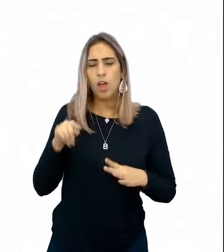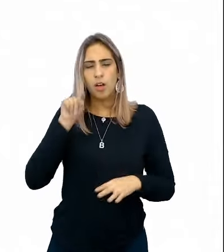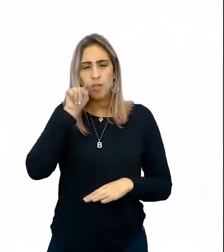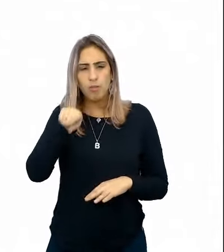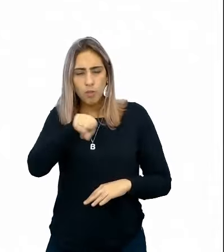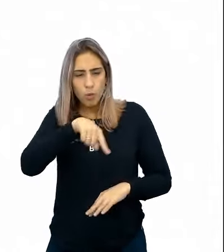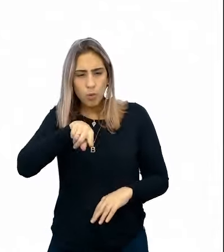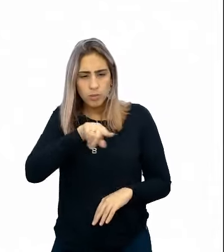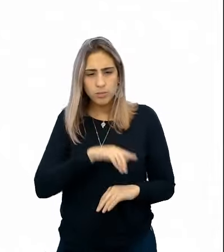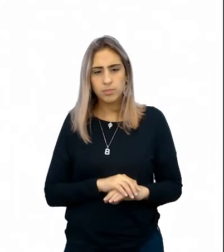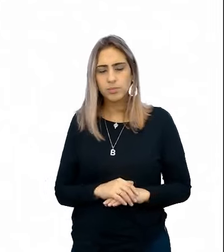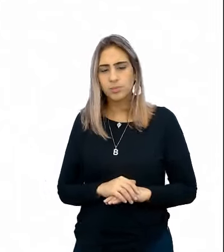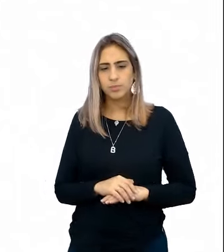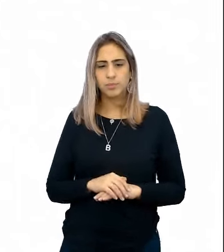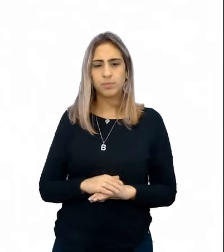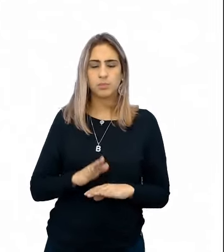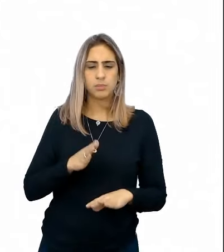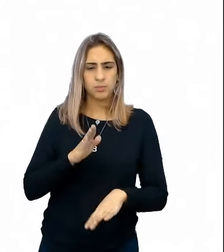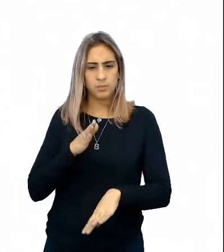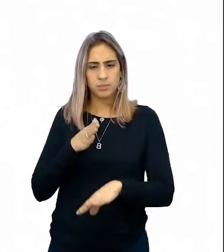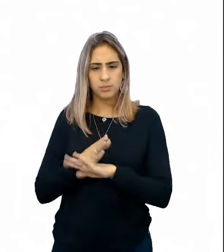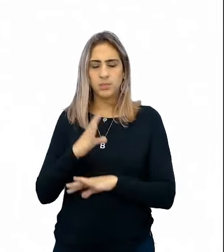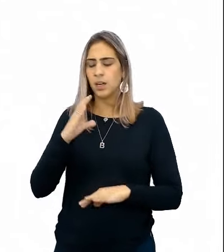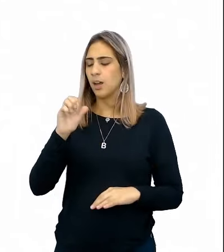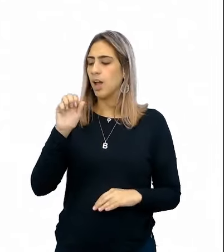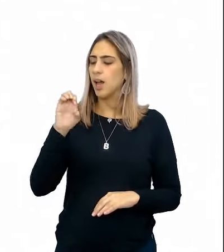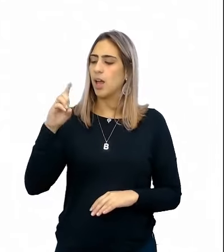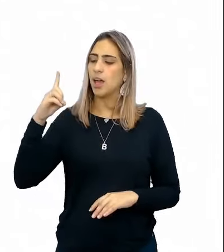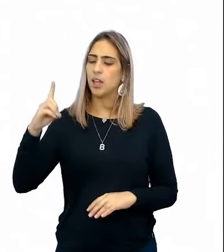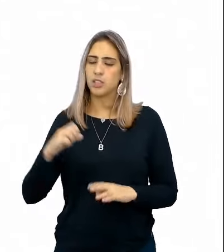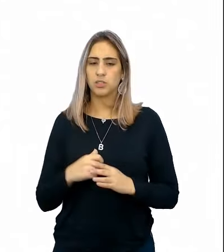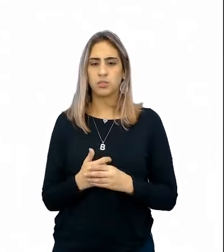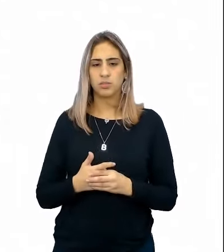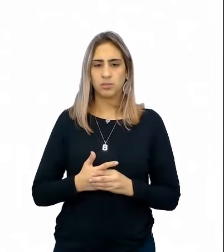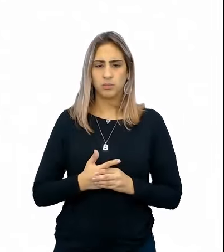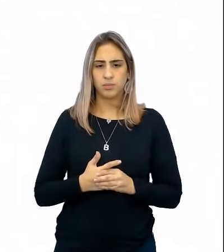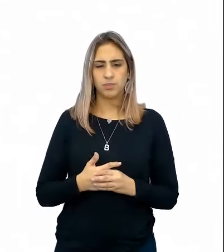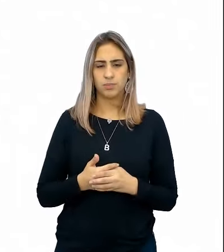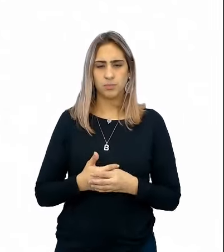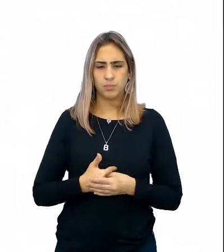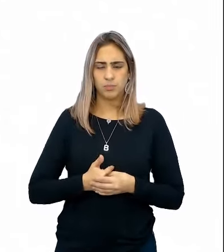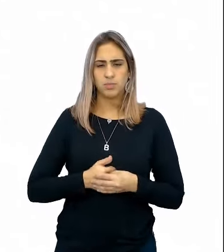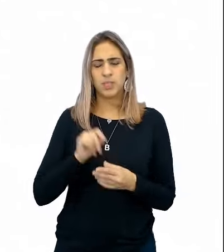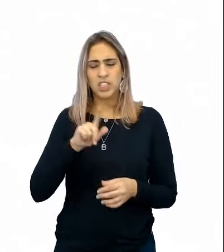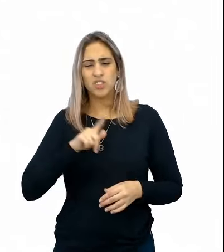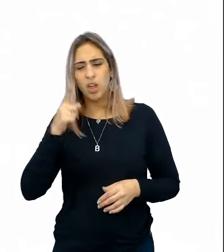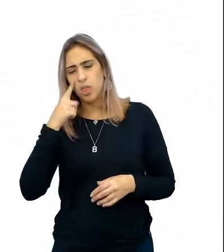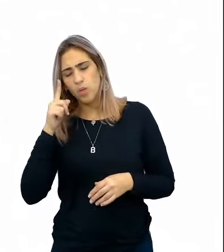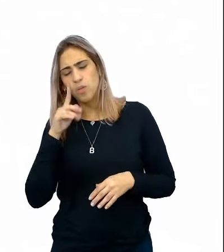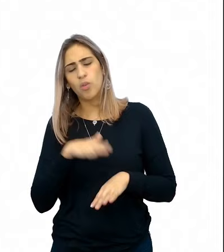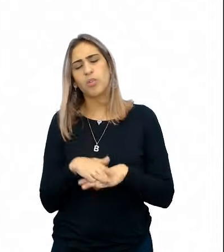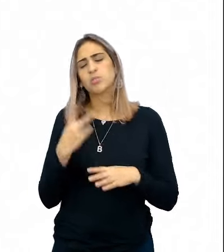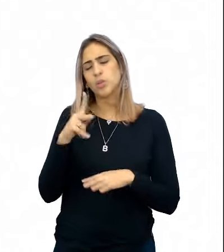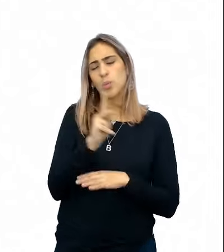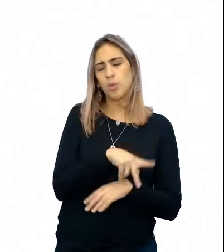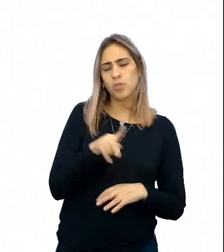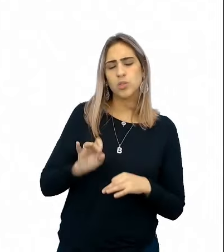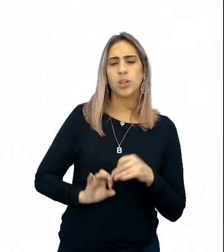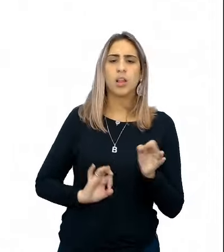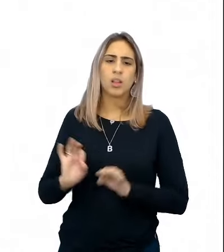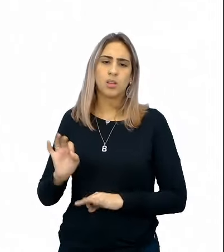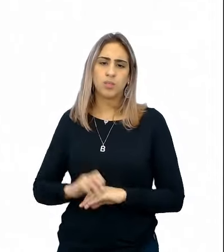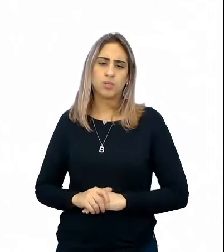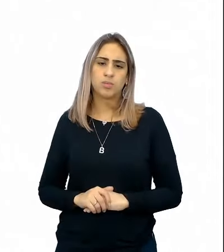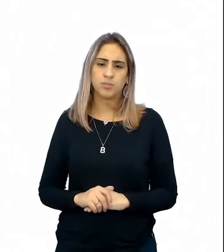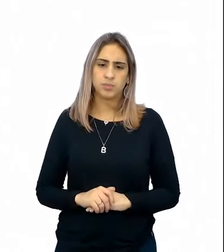vocês entram na página do CAED. Quem tiver dúvidas, converse com o seu professor coordenador,